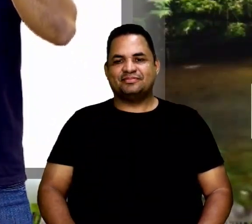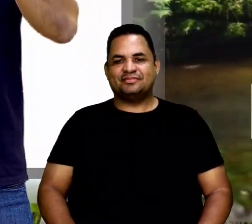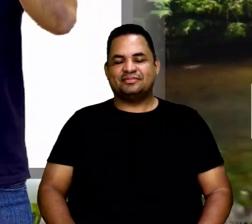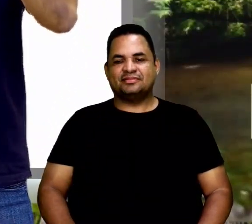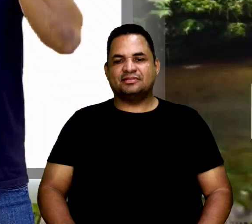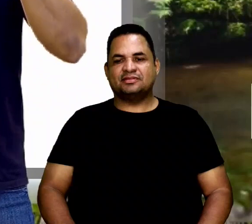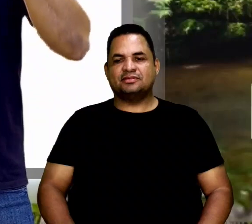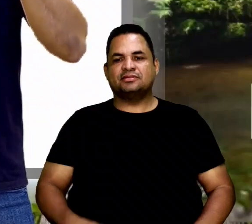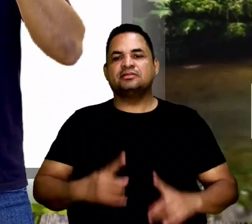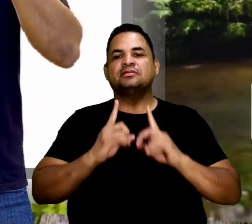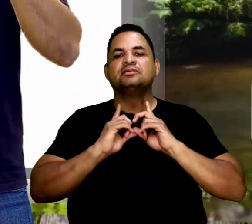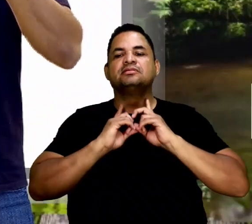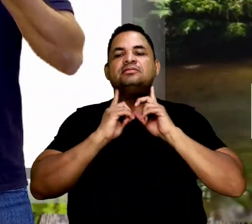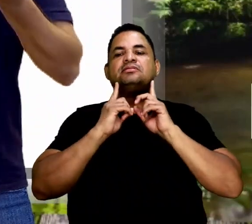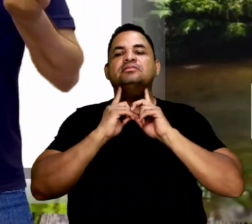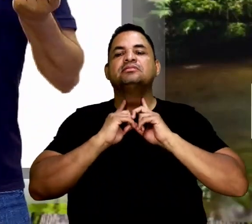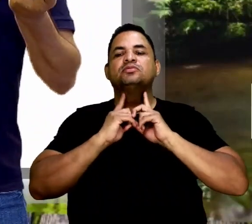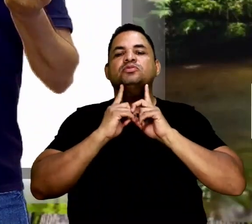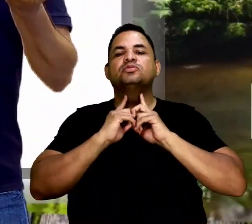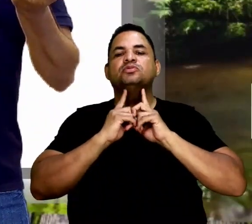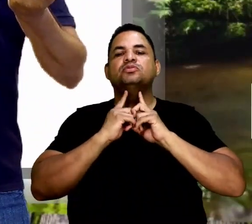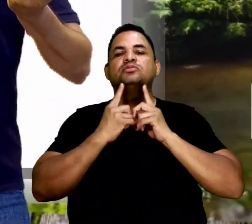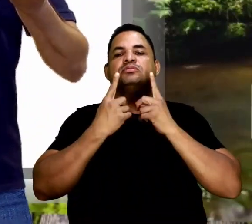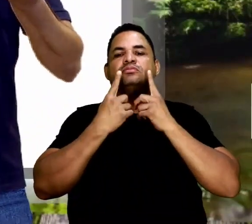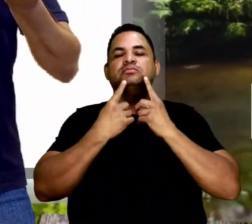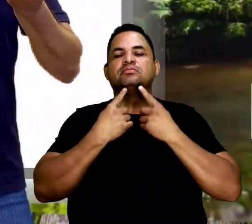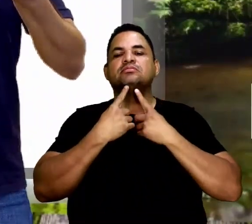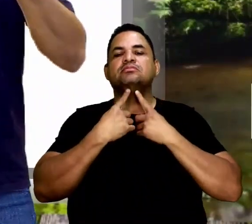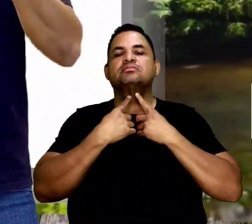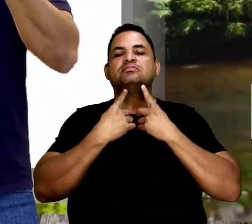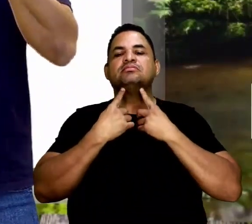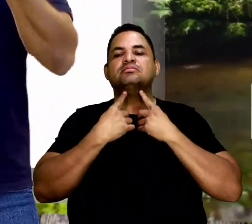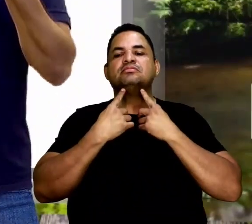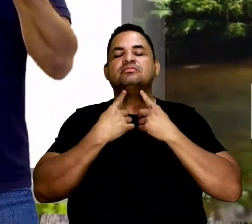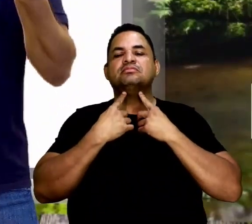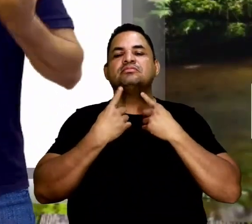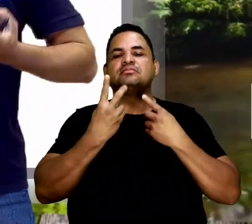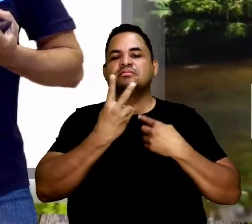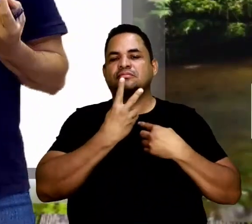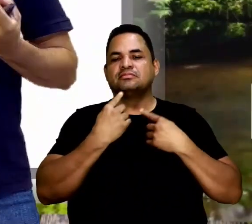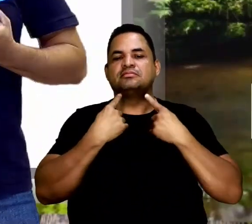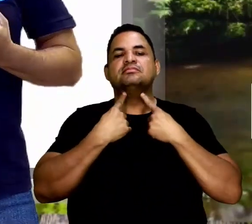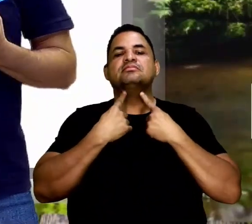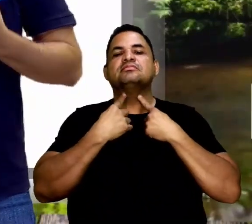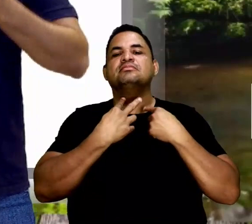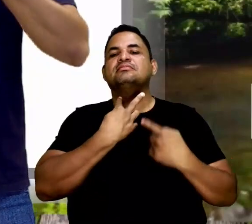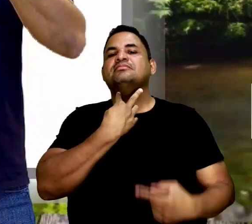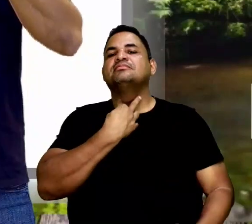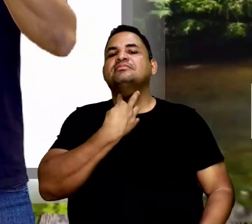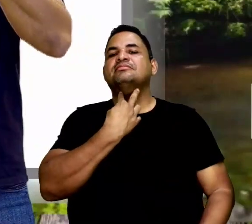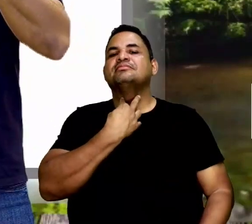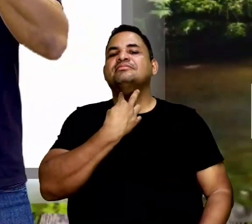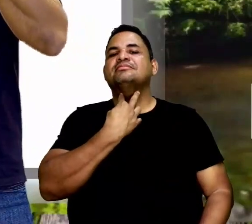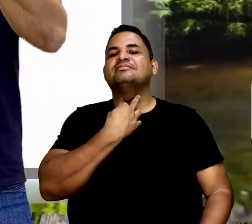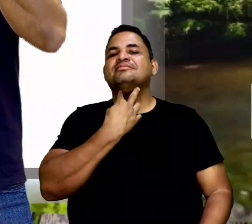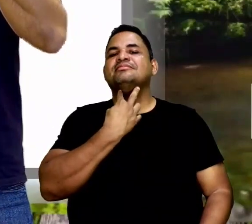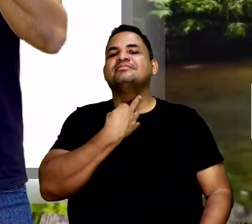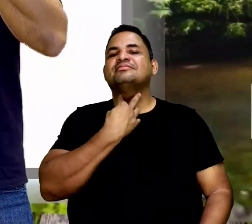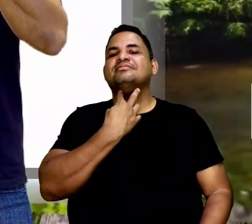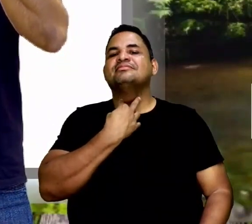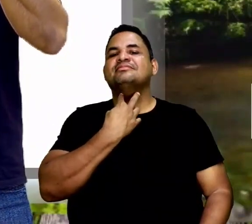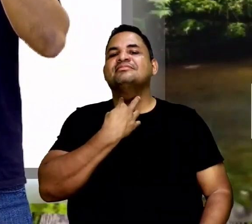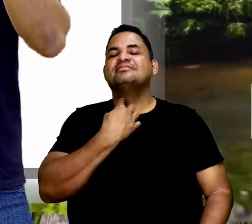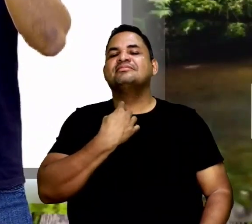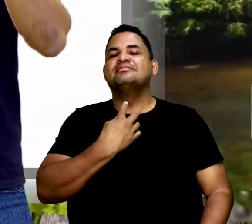ver duas glândulas. Não tem como eu fazer abrindo a boca. Cara, uma coisa esquisita, né? Mas você vai conseguir